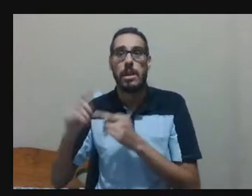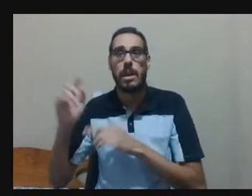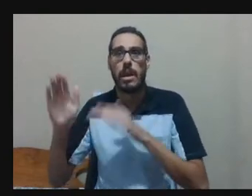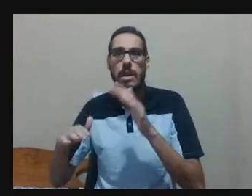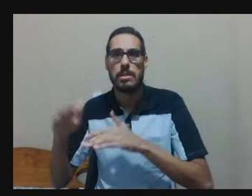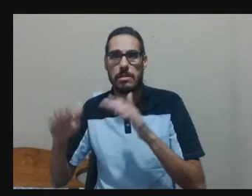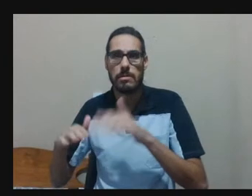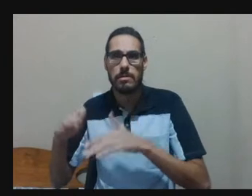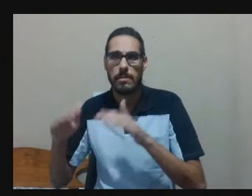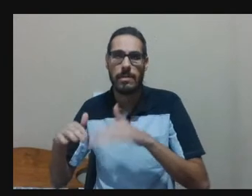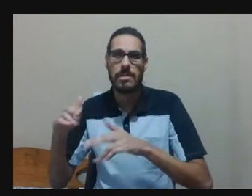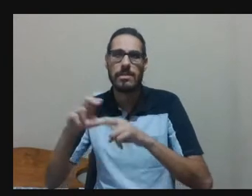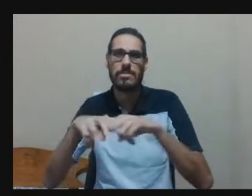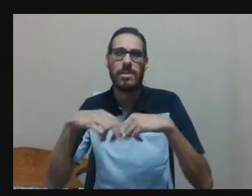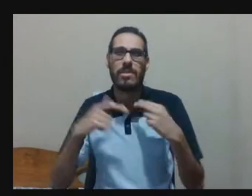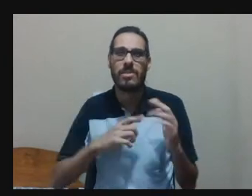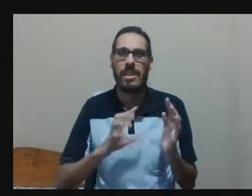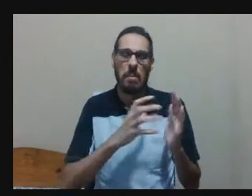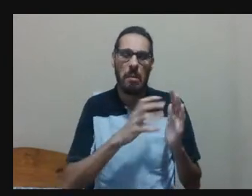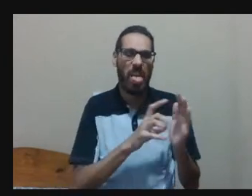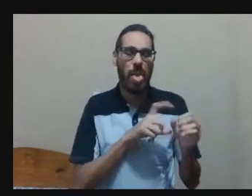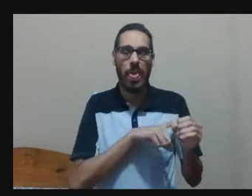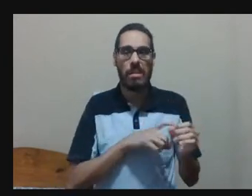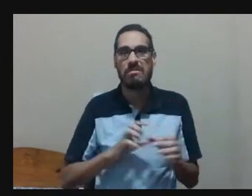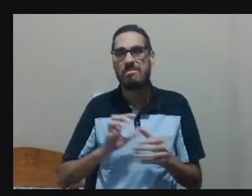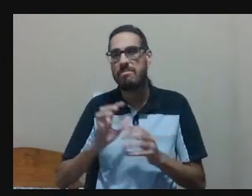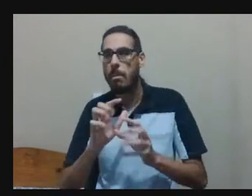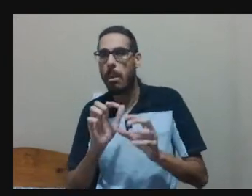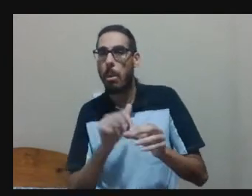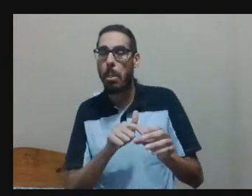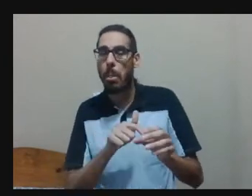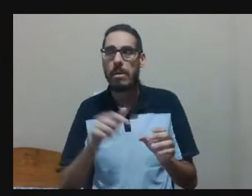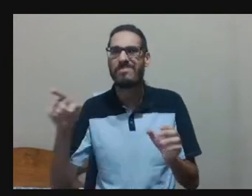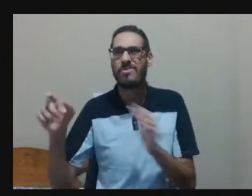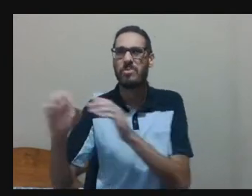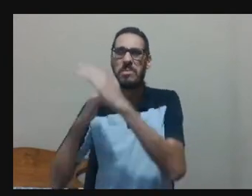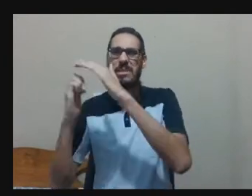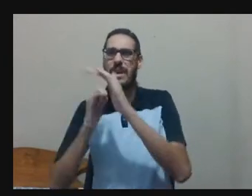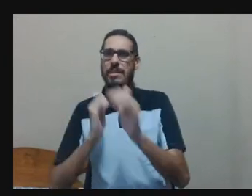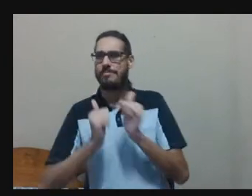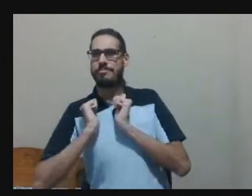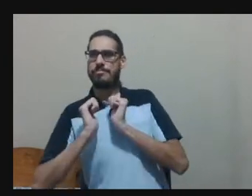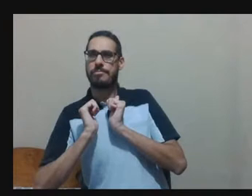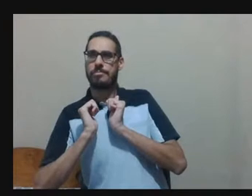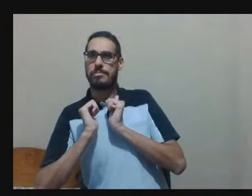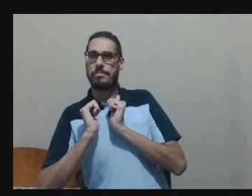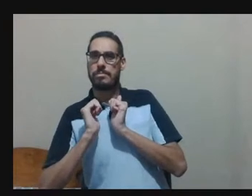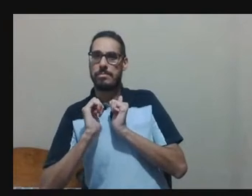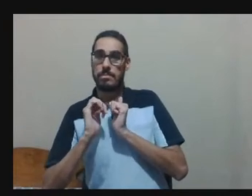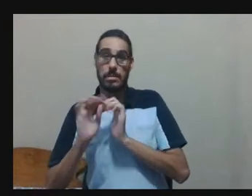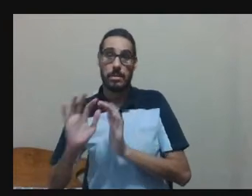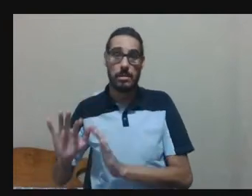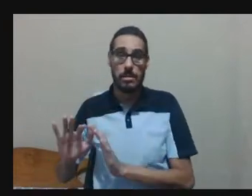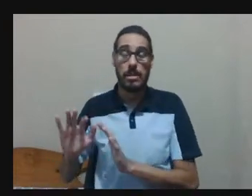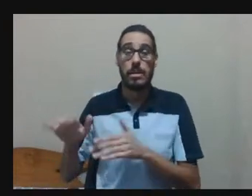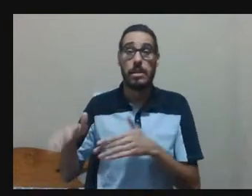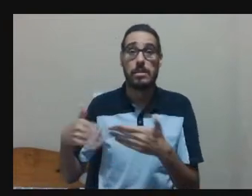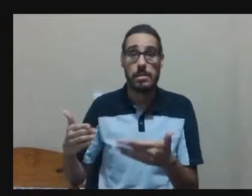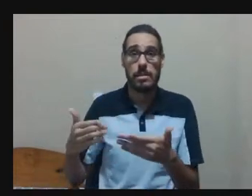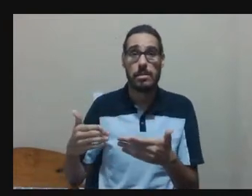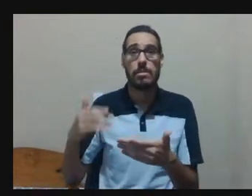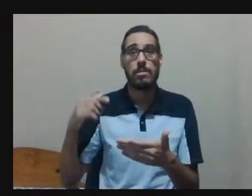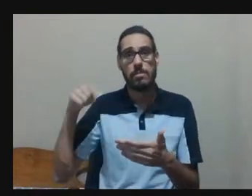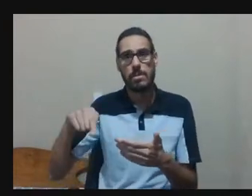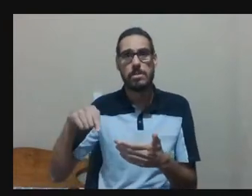ele não entra nisso aí. Isso é muito claro para quem de fato conhece o setor corporativo. Tem que conhecer, muito fácil falar,